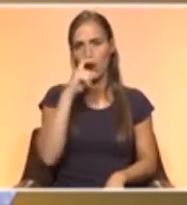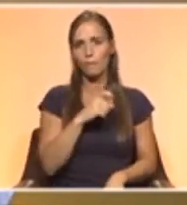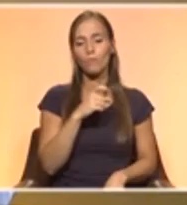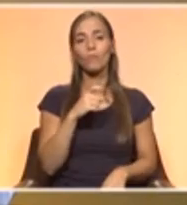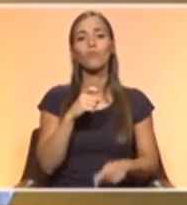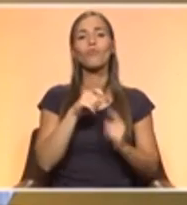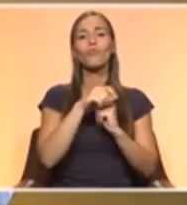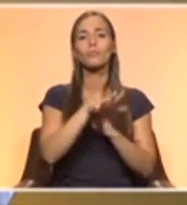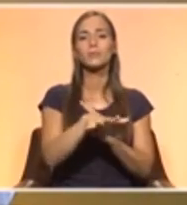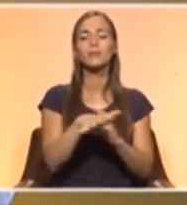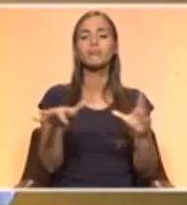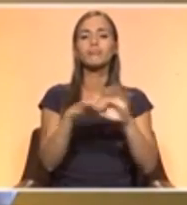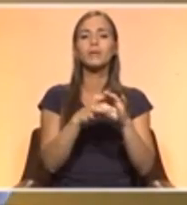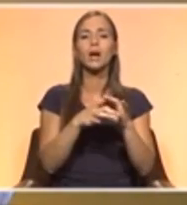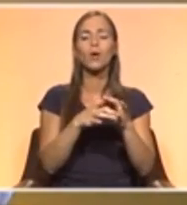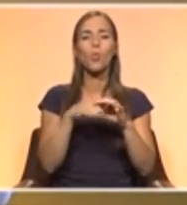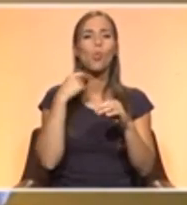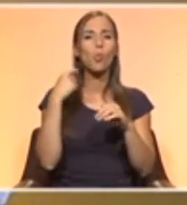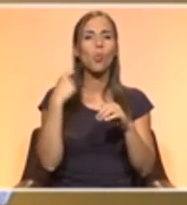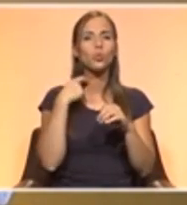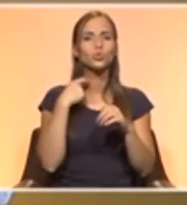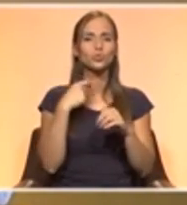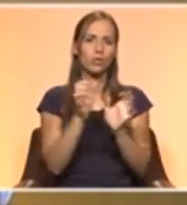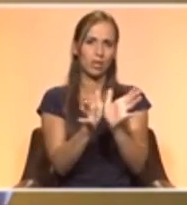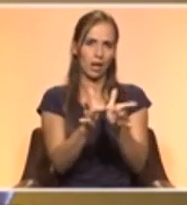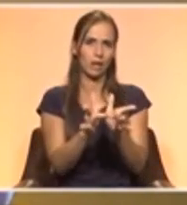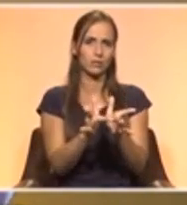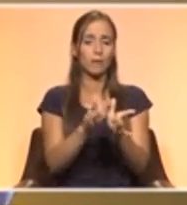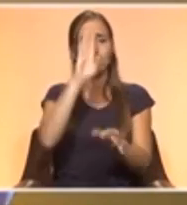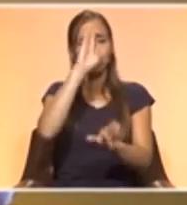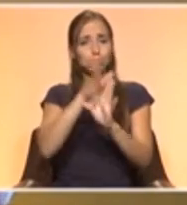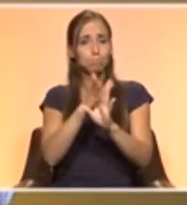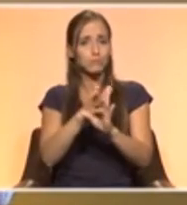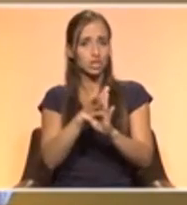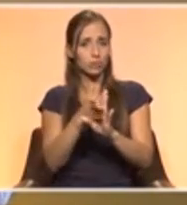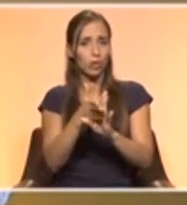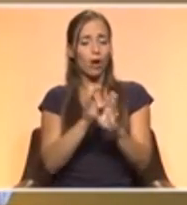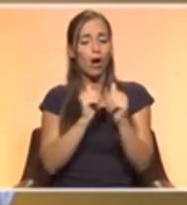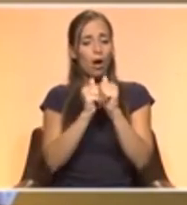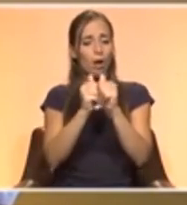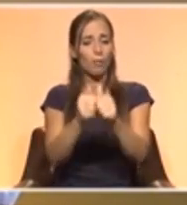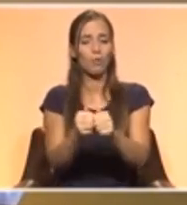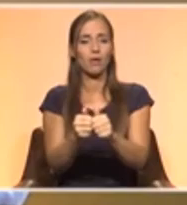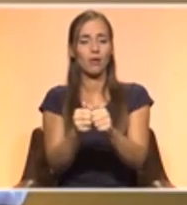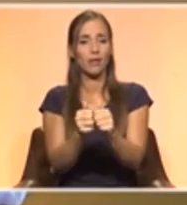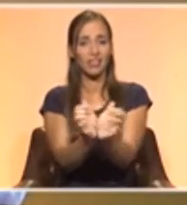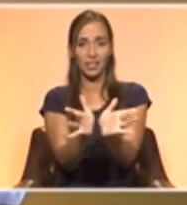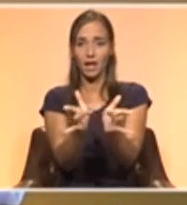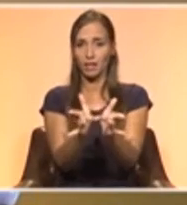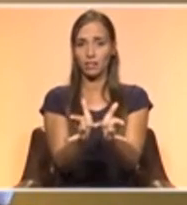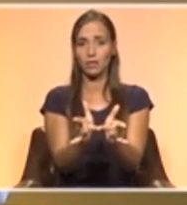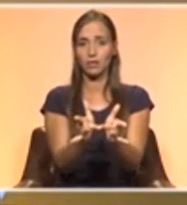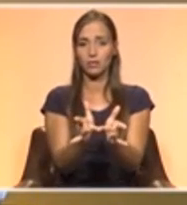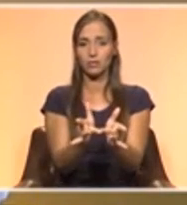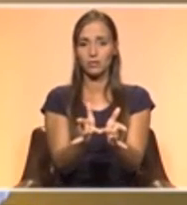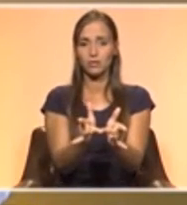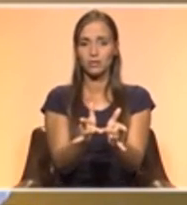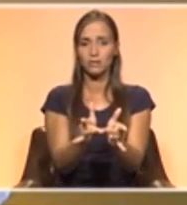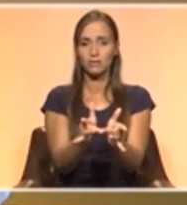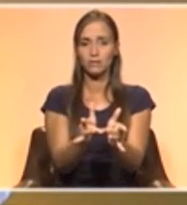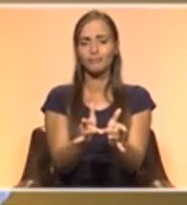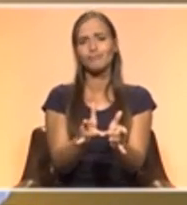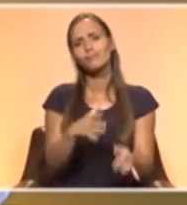estávamos sobre curso online e psicólogos portanto que estão a fazer e o acompanhamento online e e gostaria também de fazer aqui